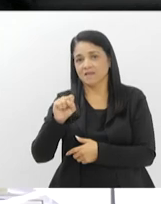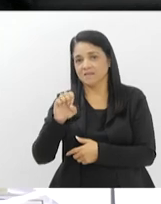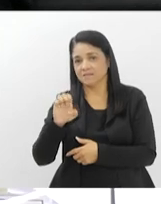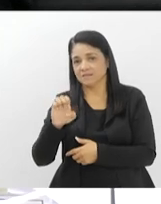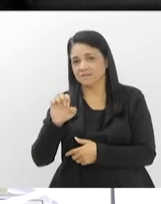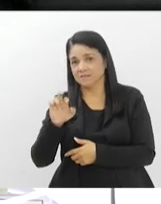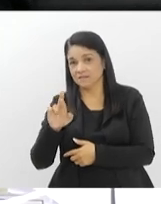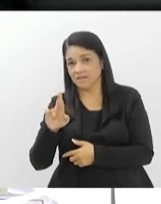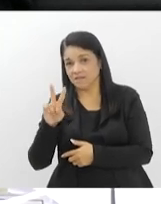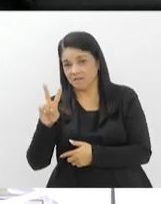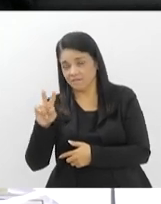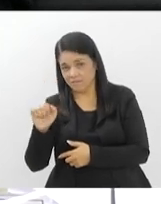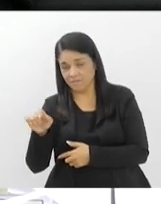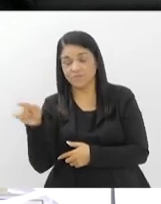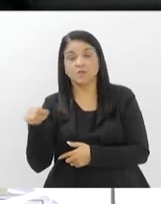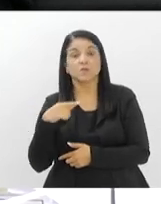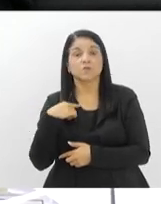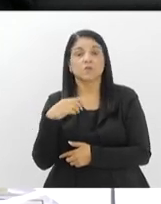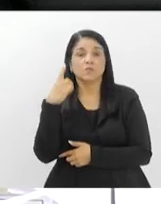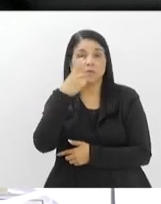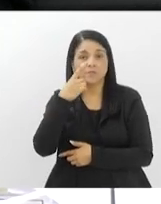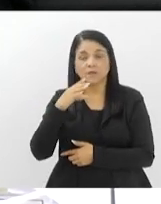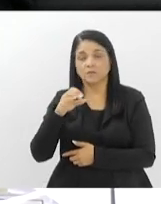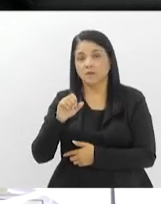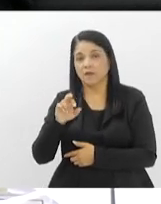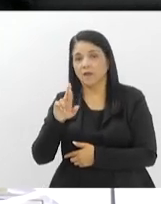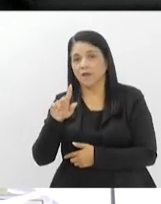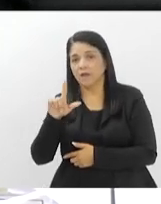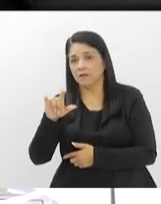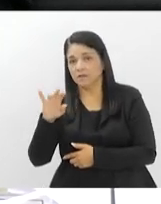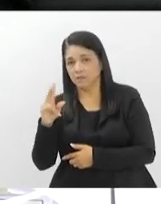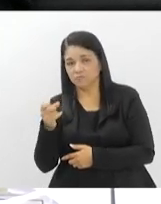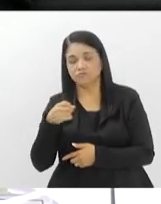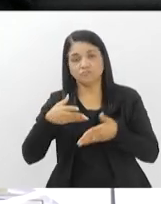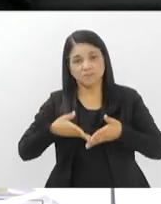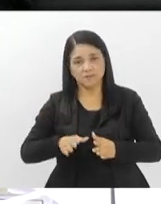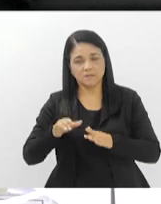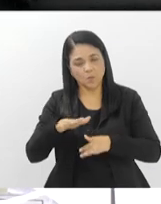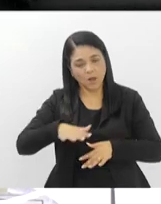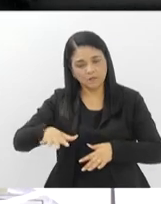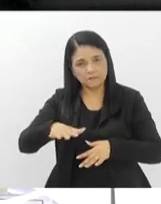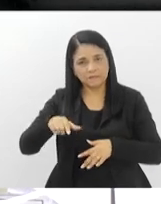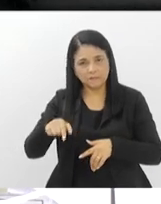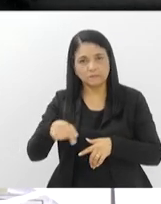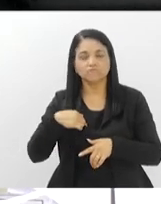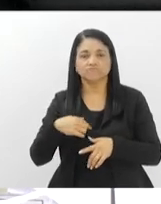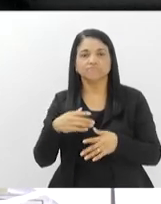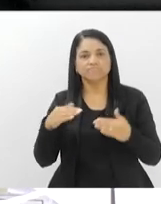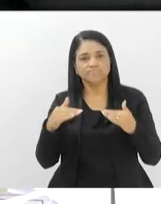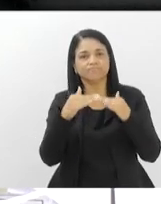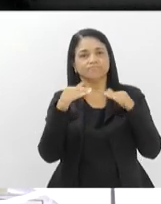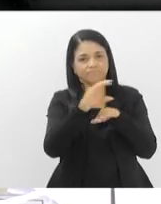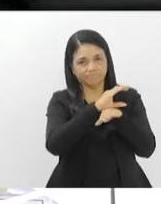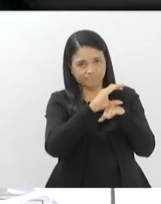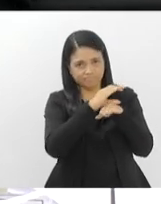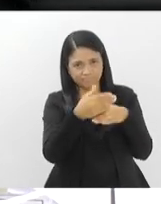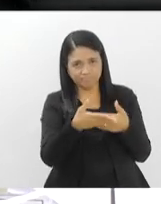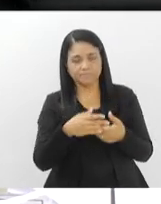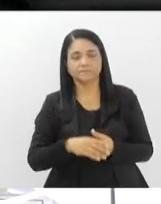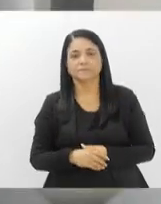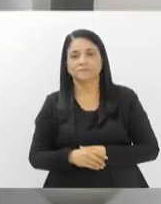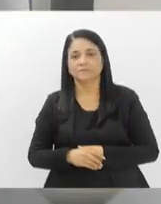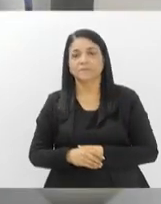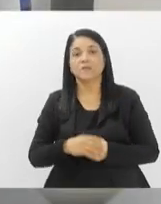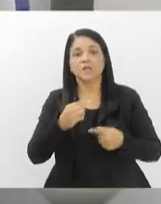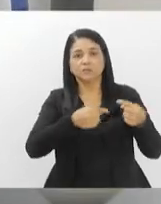BNH mais do que nunca, né? Que foi criado na região. Realmente ele tem razão, constitucionalidade.